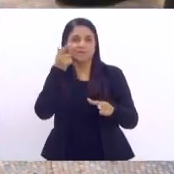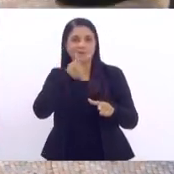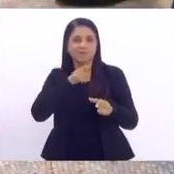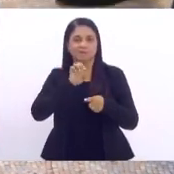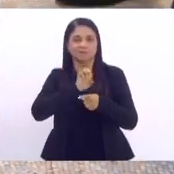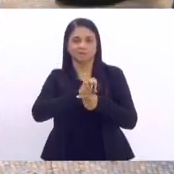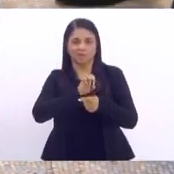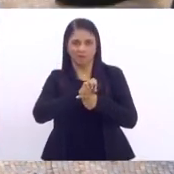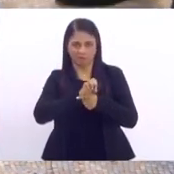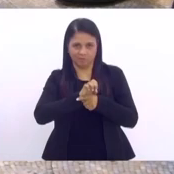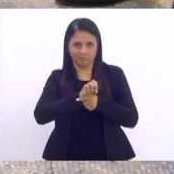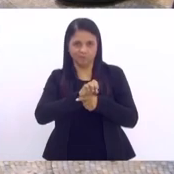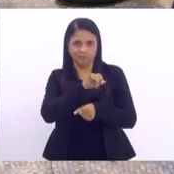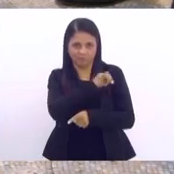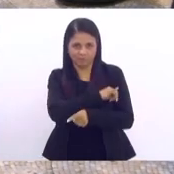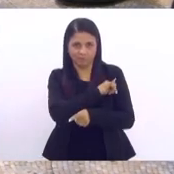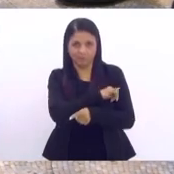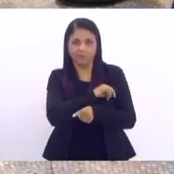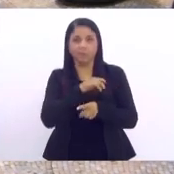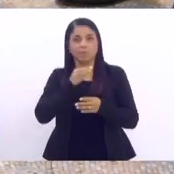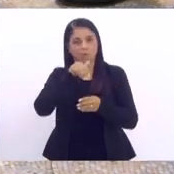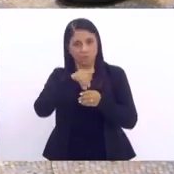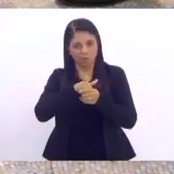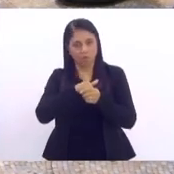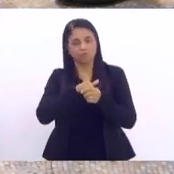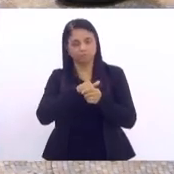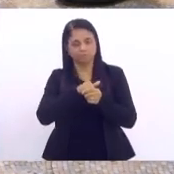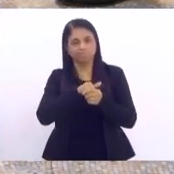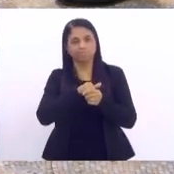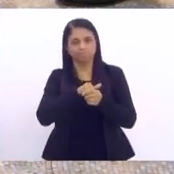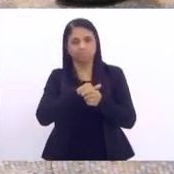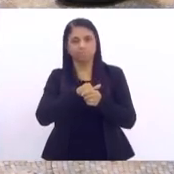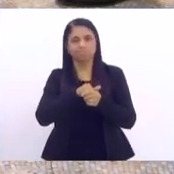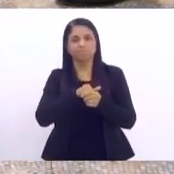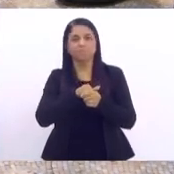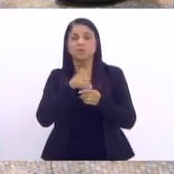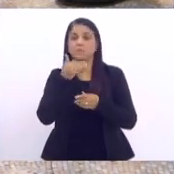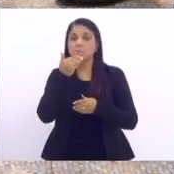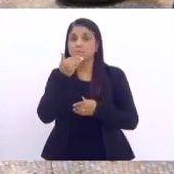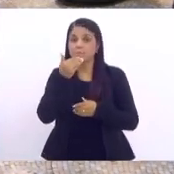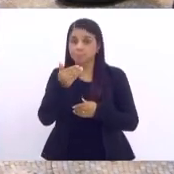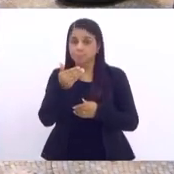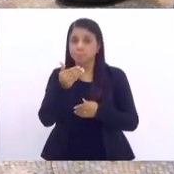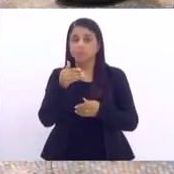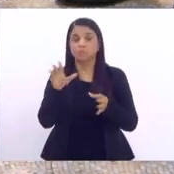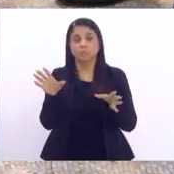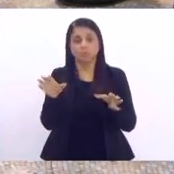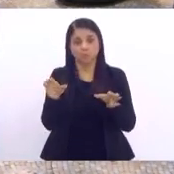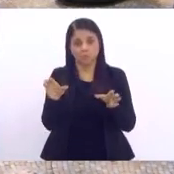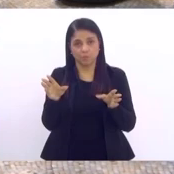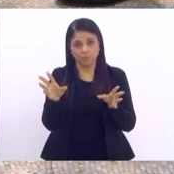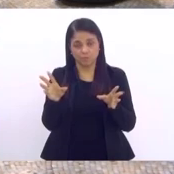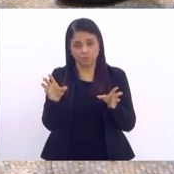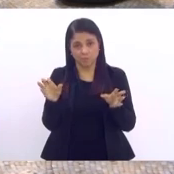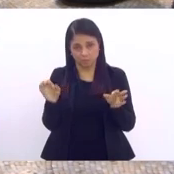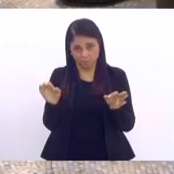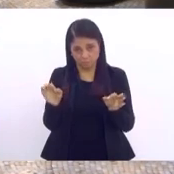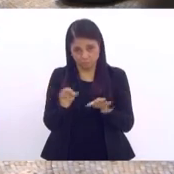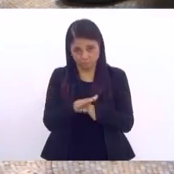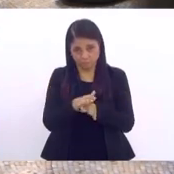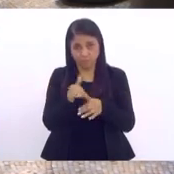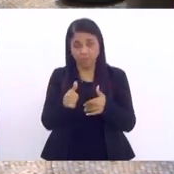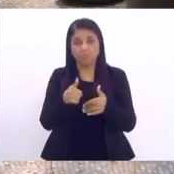voto é favorável. E faço um pedido também, concluindo, que o secretário de Estado de Segurança